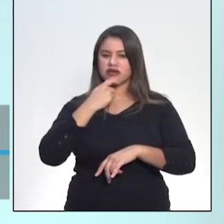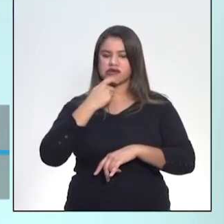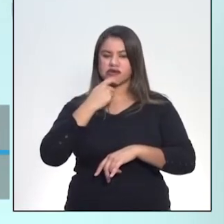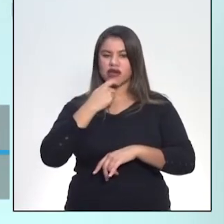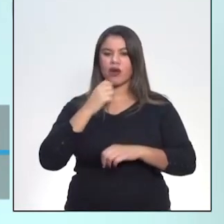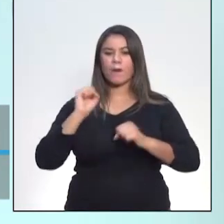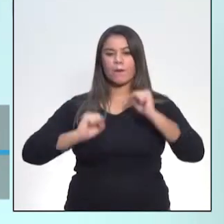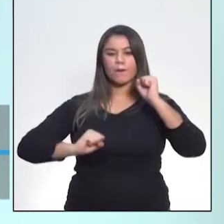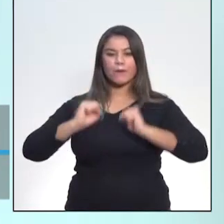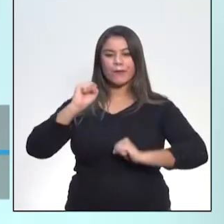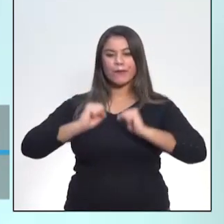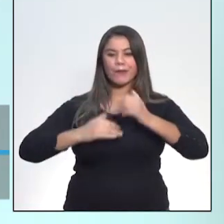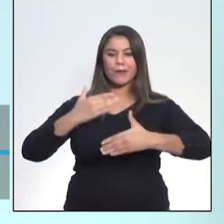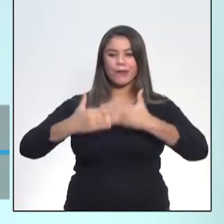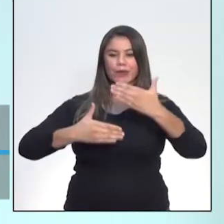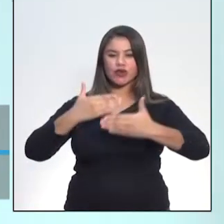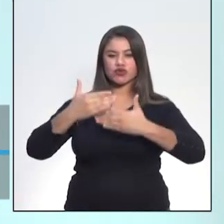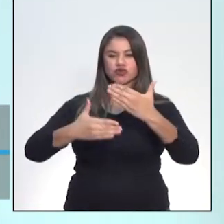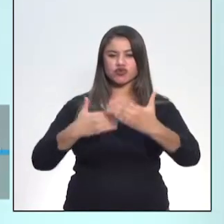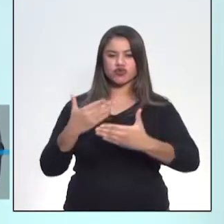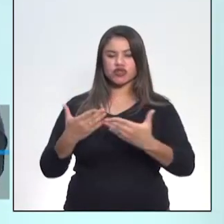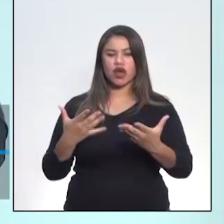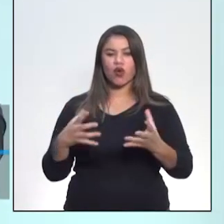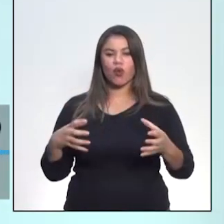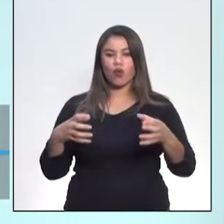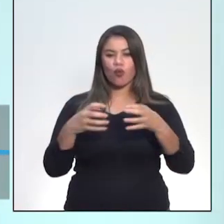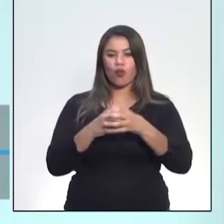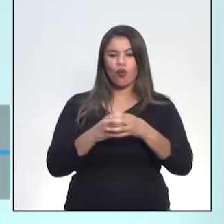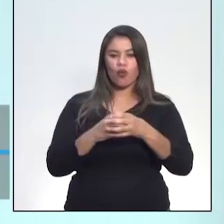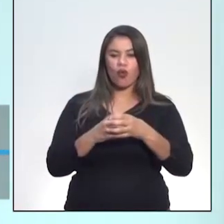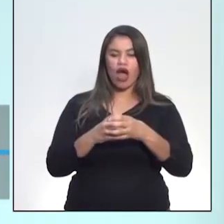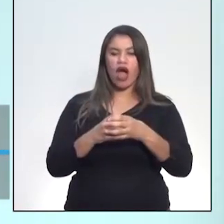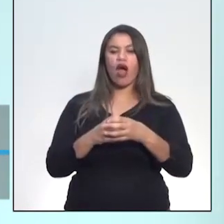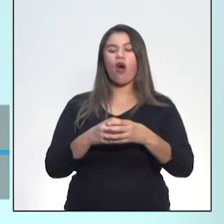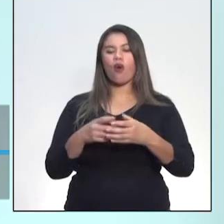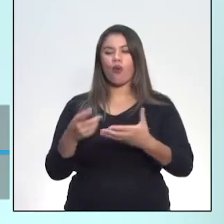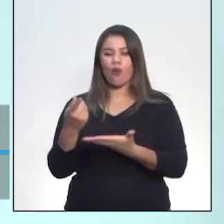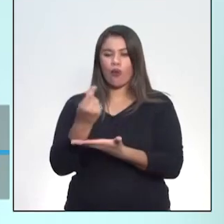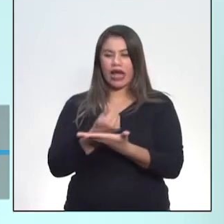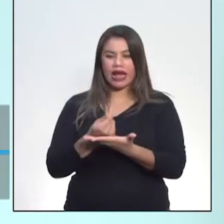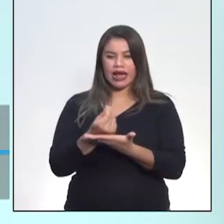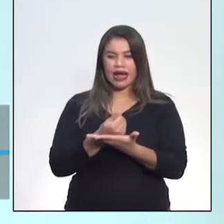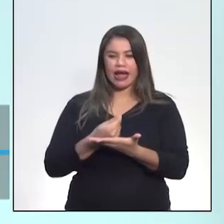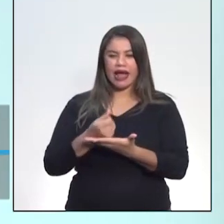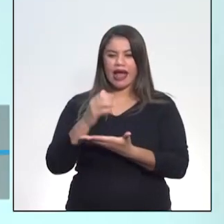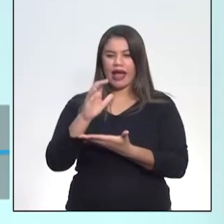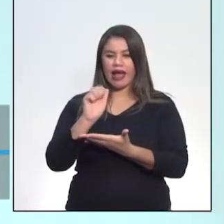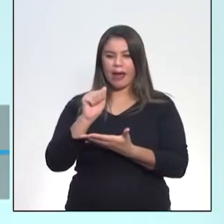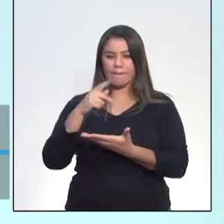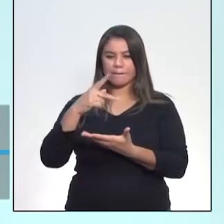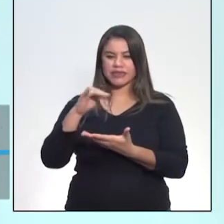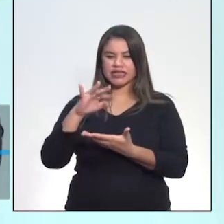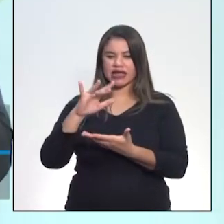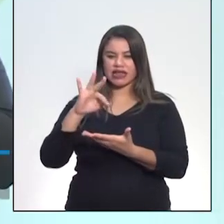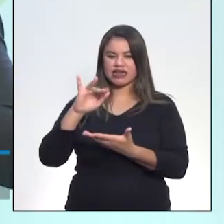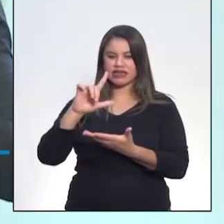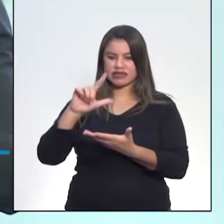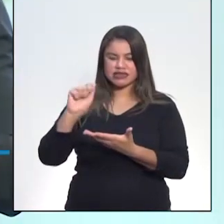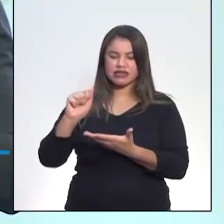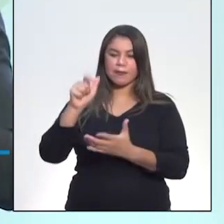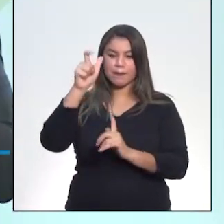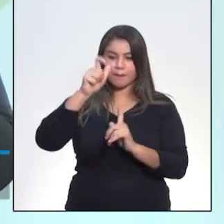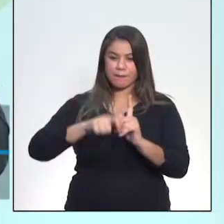todos aglomerados e pertencentes ao grande capitalista, ao dono das indústrias, e,